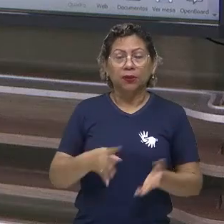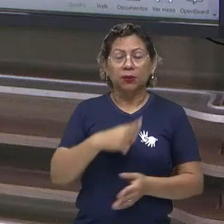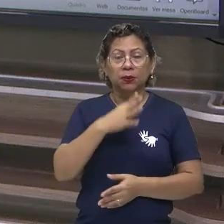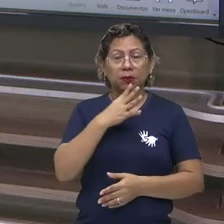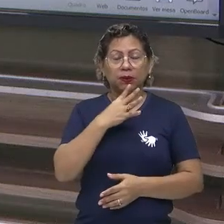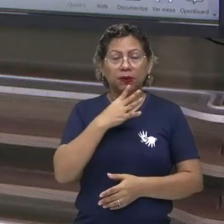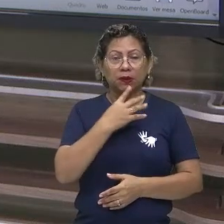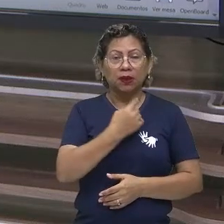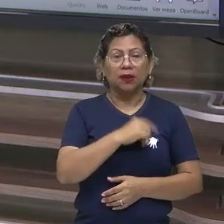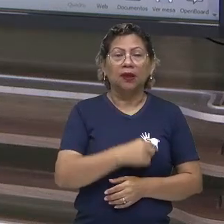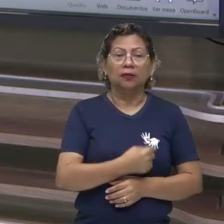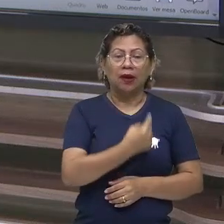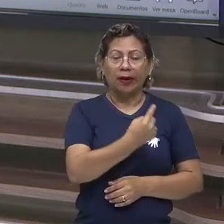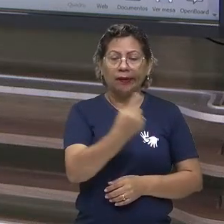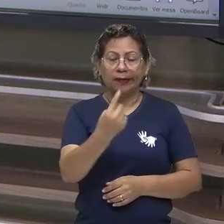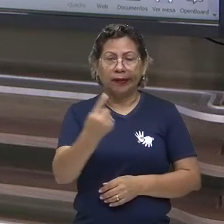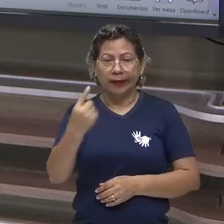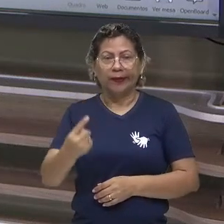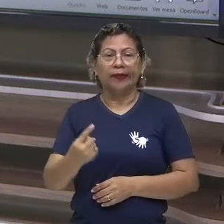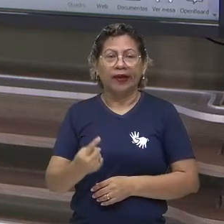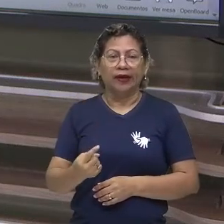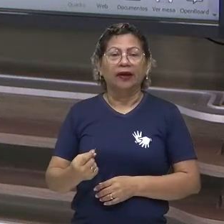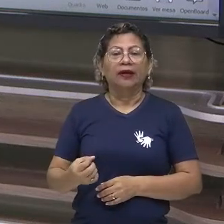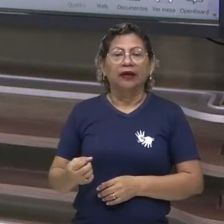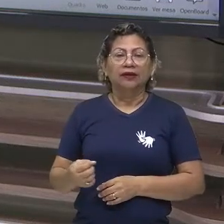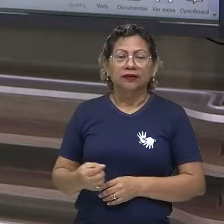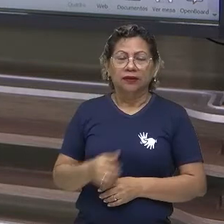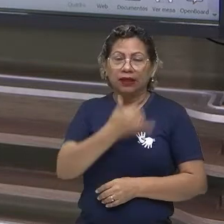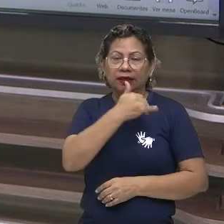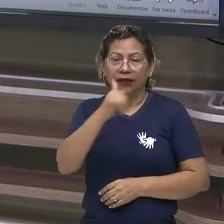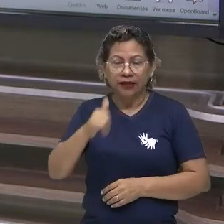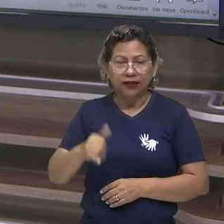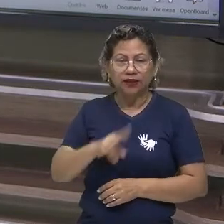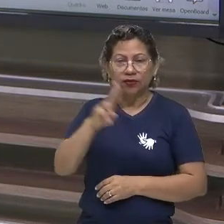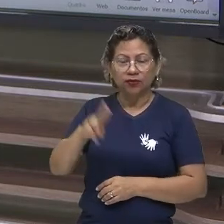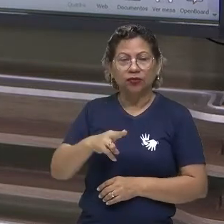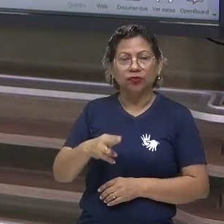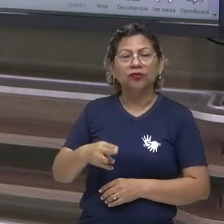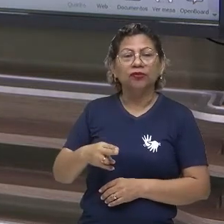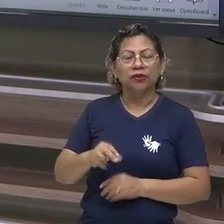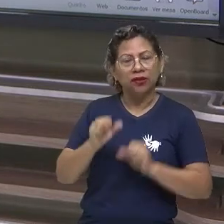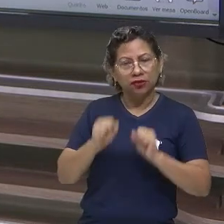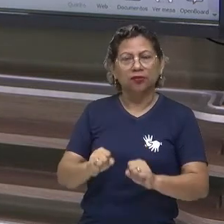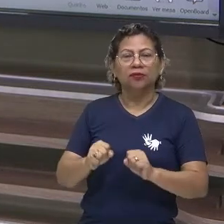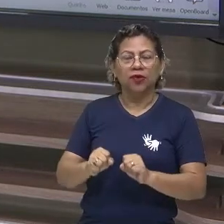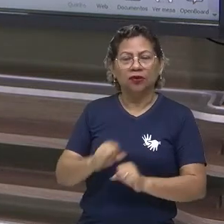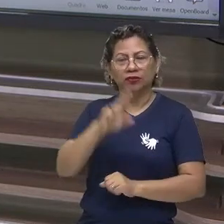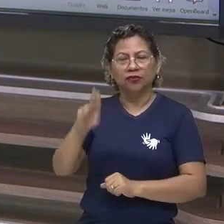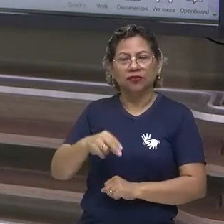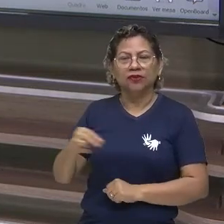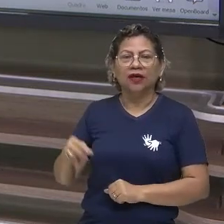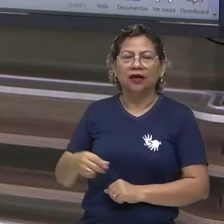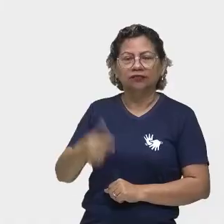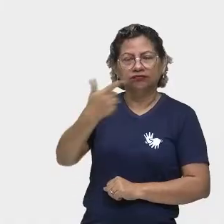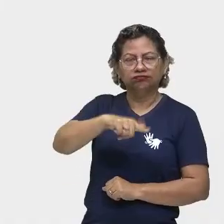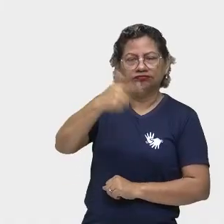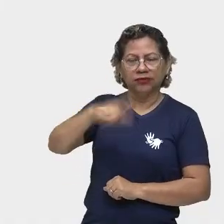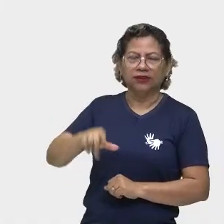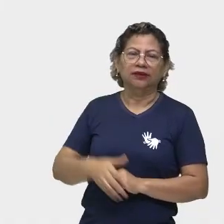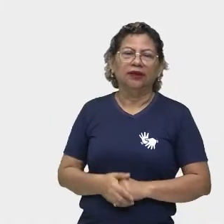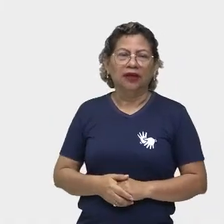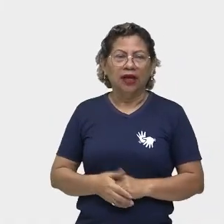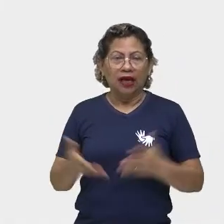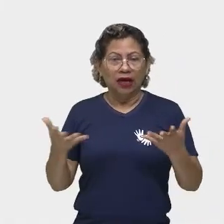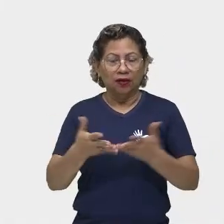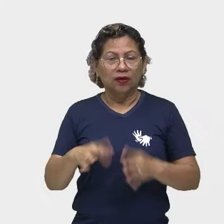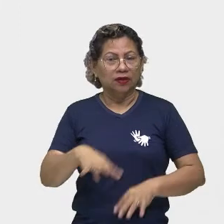sobre as fontes de energias renováveis, vimos alguns exemplos e agora vamos conhecer sobre a energia não renovável.